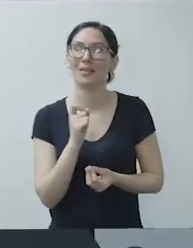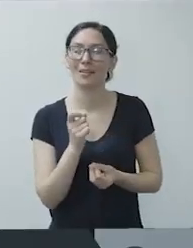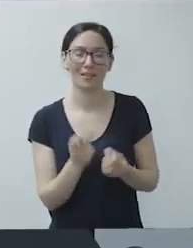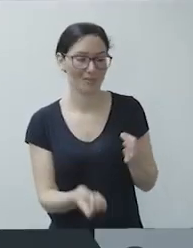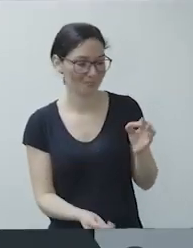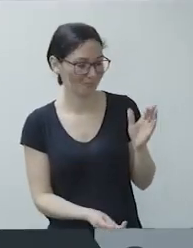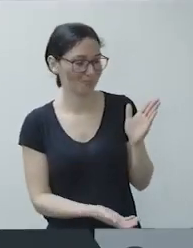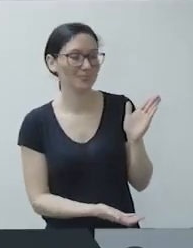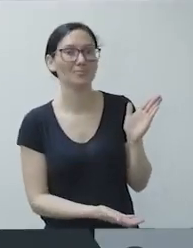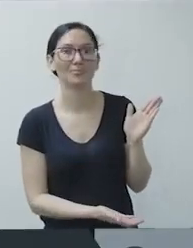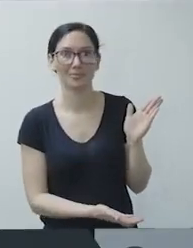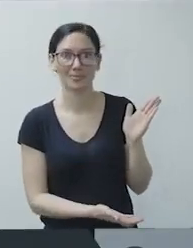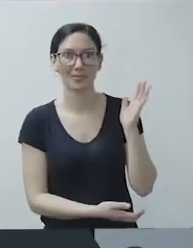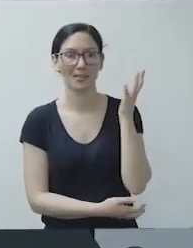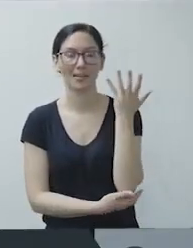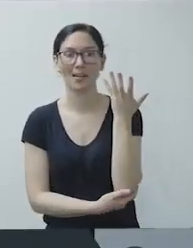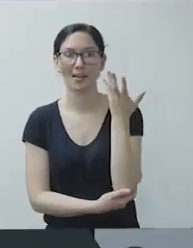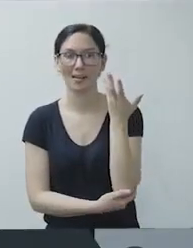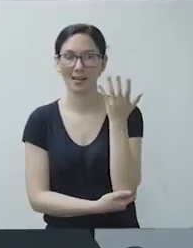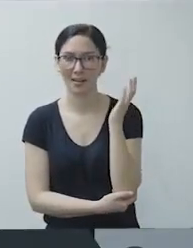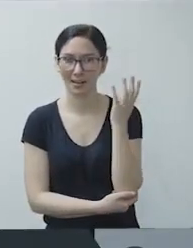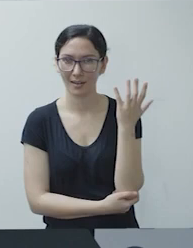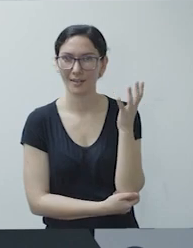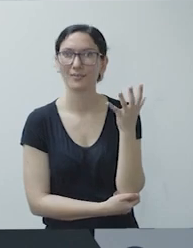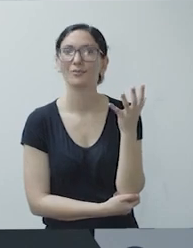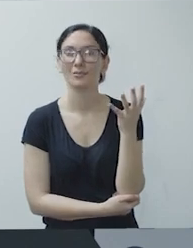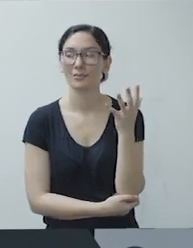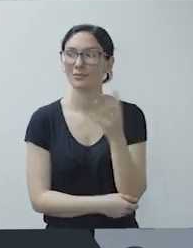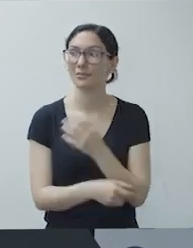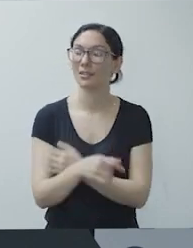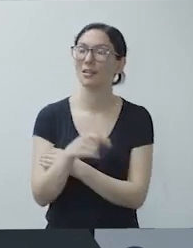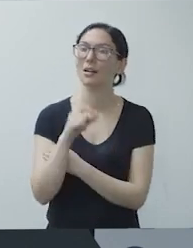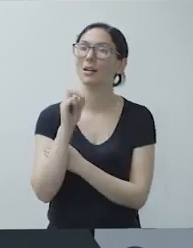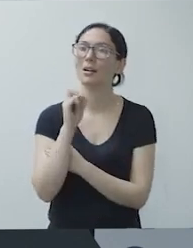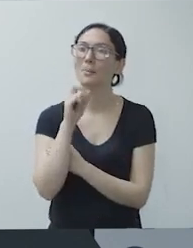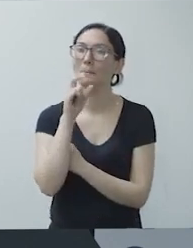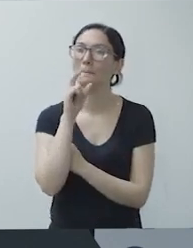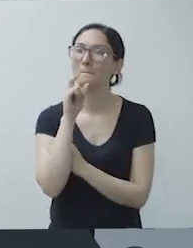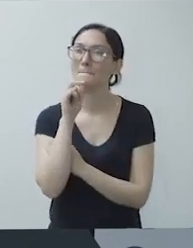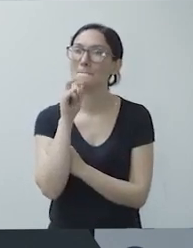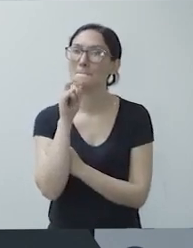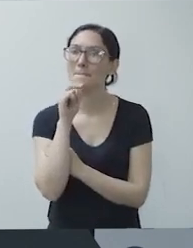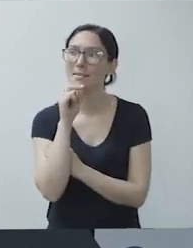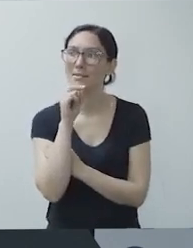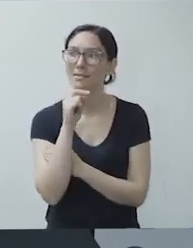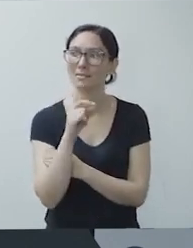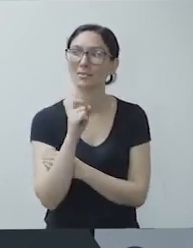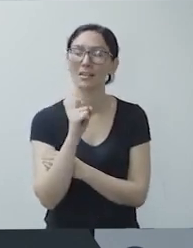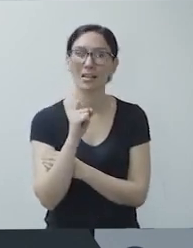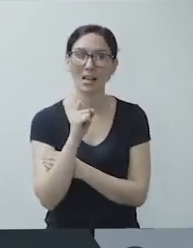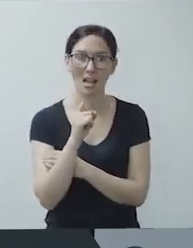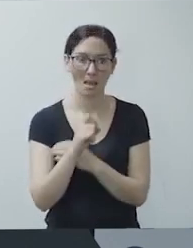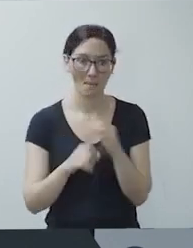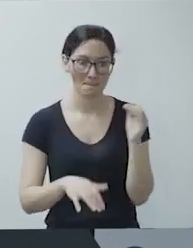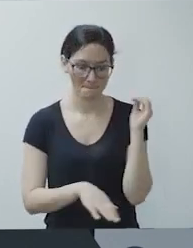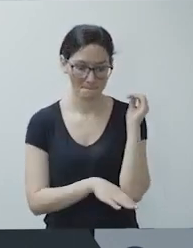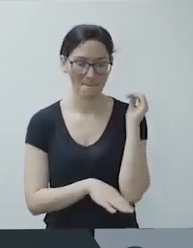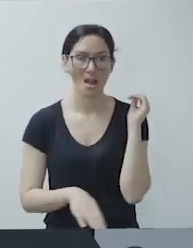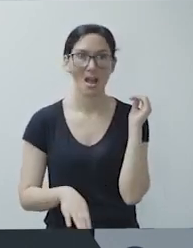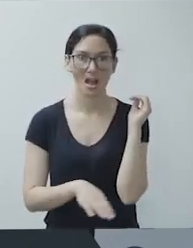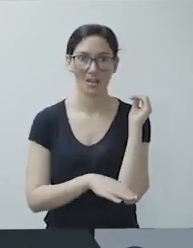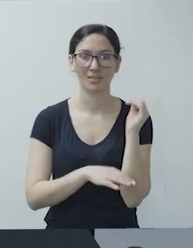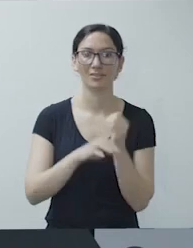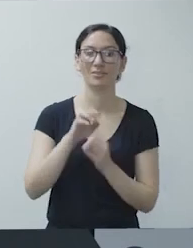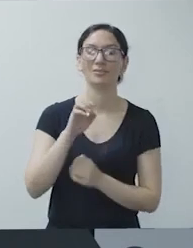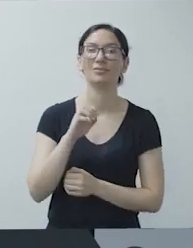ó. Nós temos a nossa árvore e aí nós vamos colocar o nosso passarinho embaixo